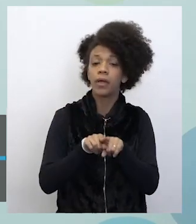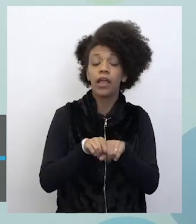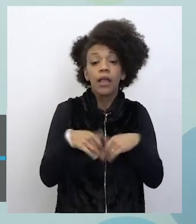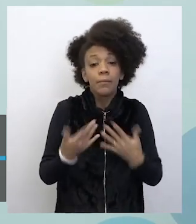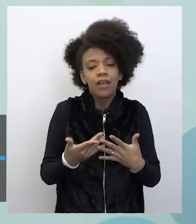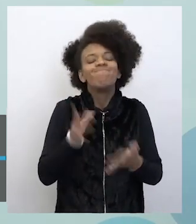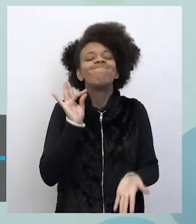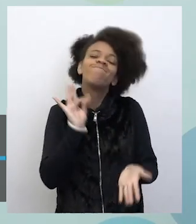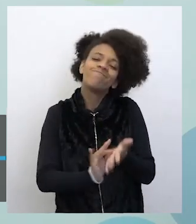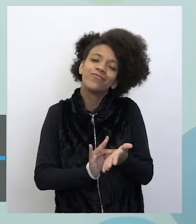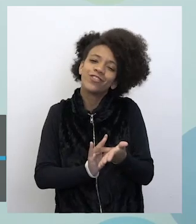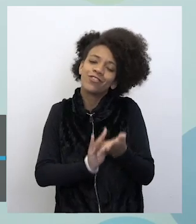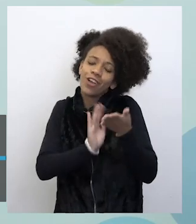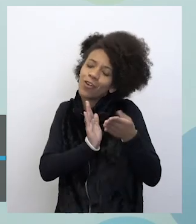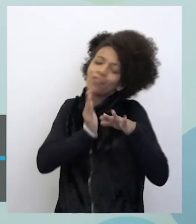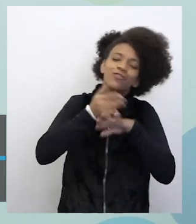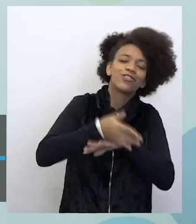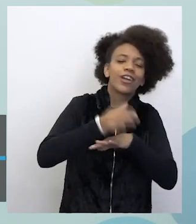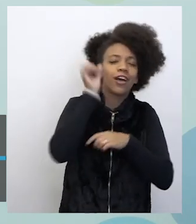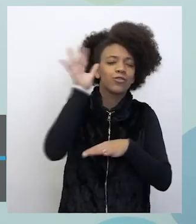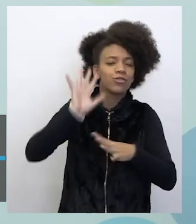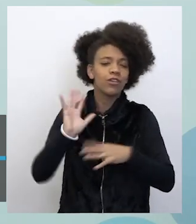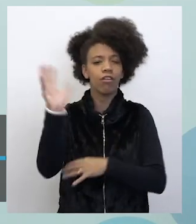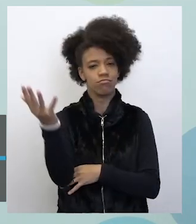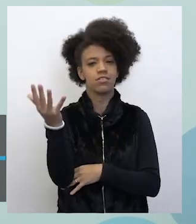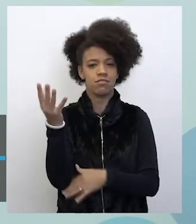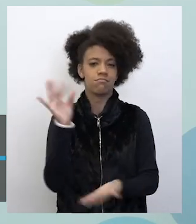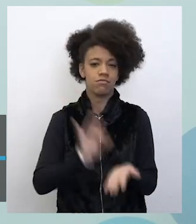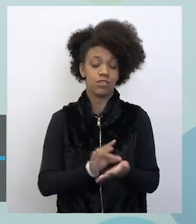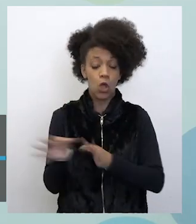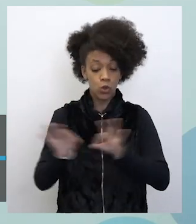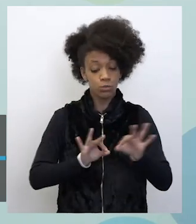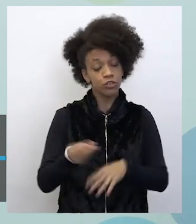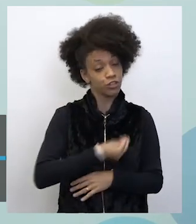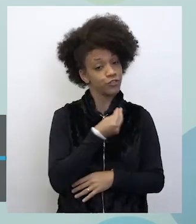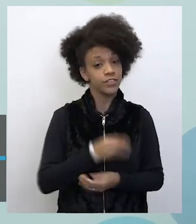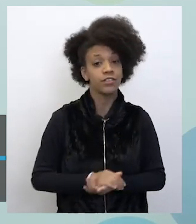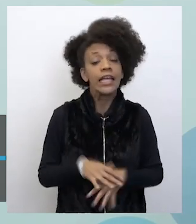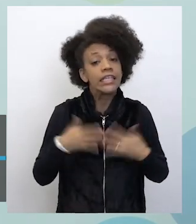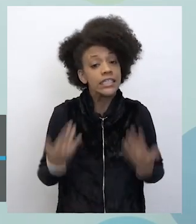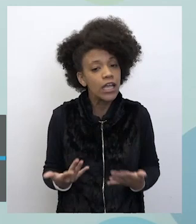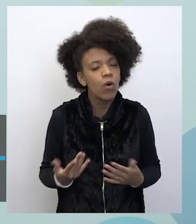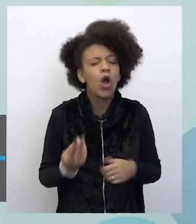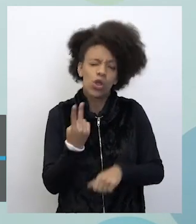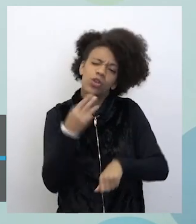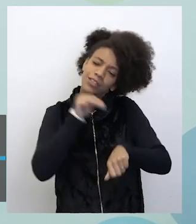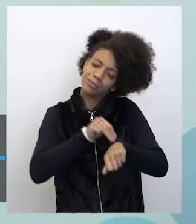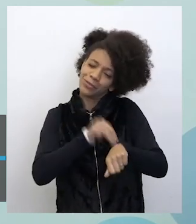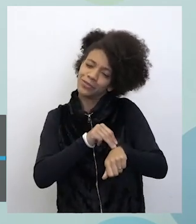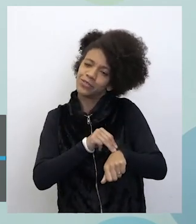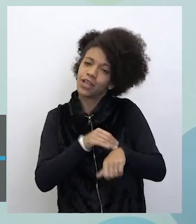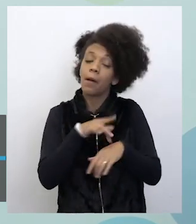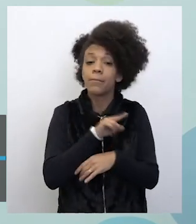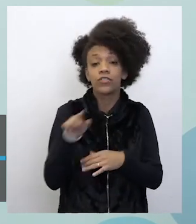possa, de fato, chegar nesses sonhos, nos sonhos estabelecidos no nosso projeto de vida. Então, eu vou dar 2 minutos para